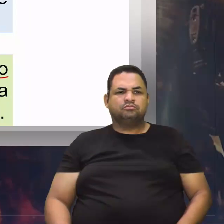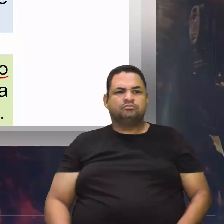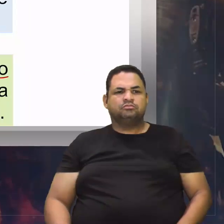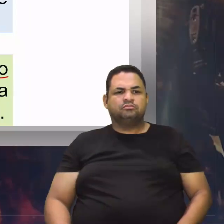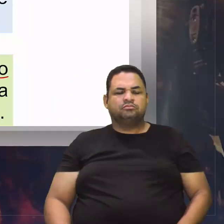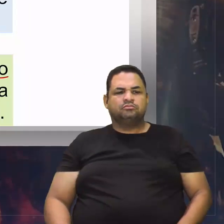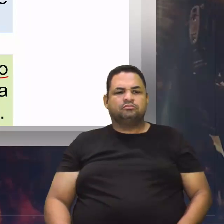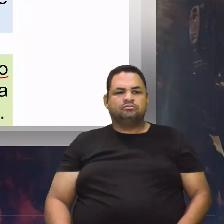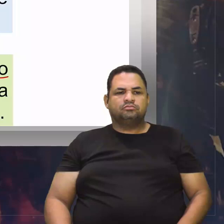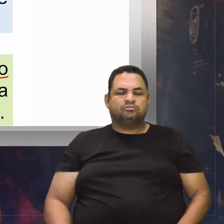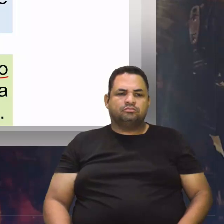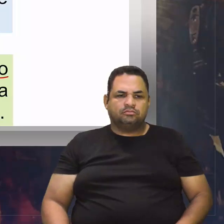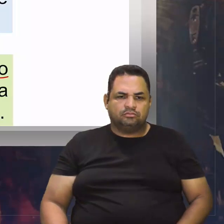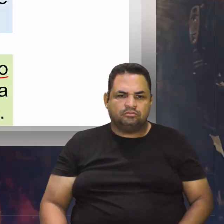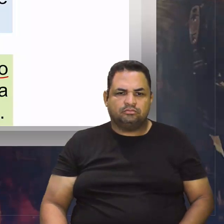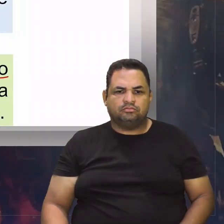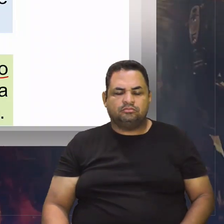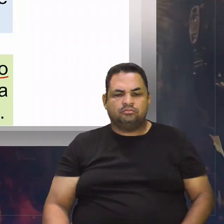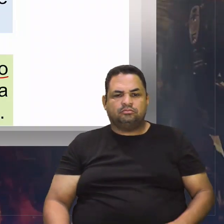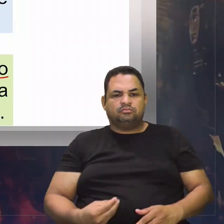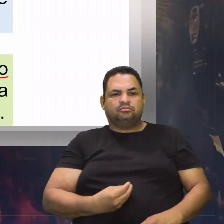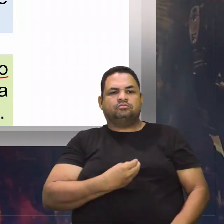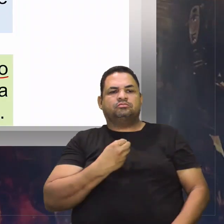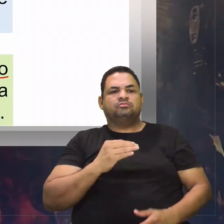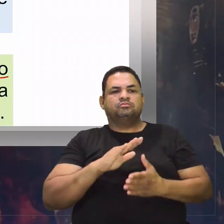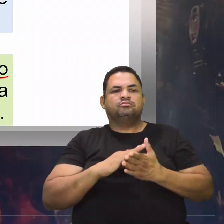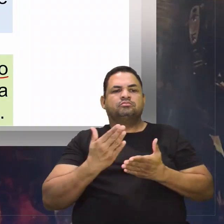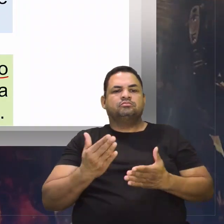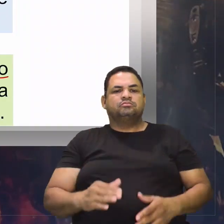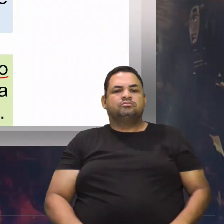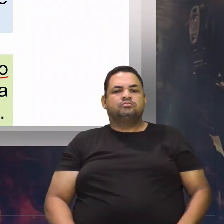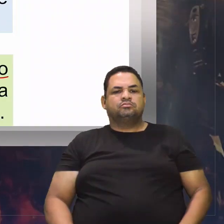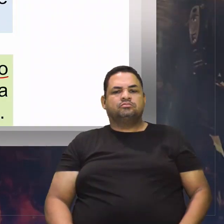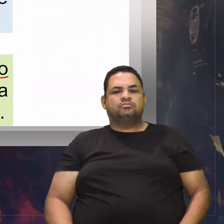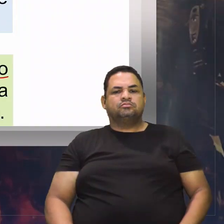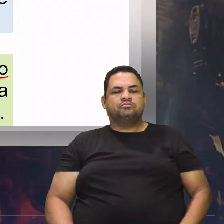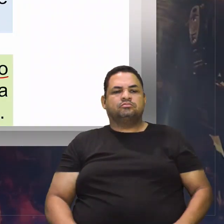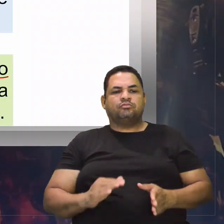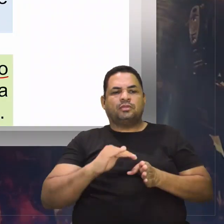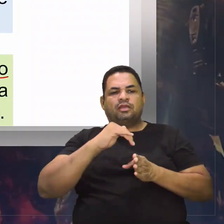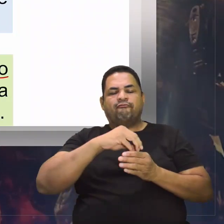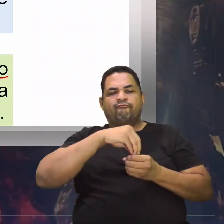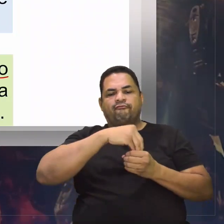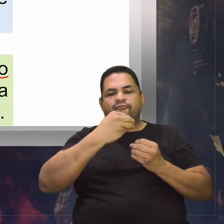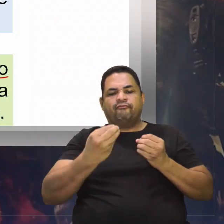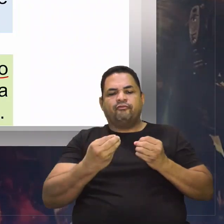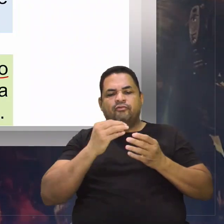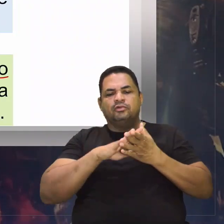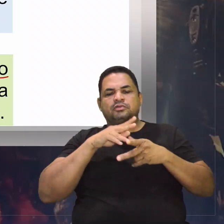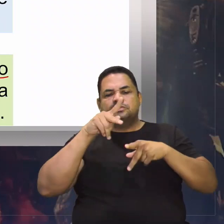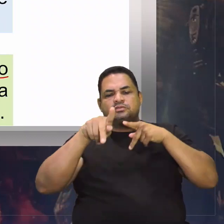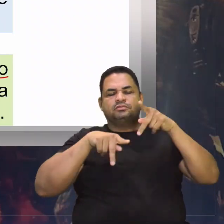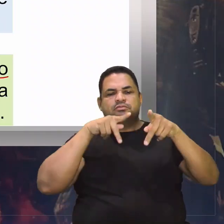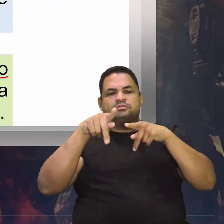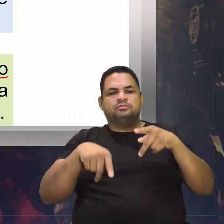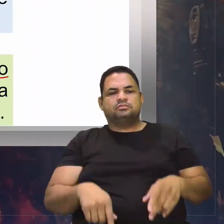que bárbaro era aquele que vivia além, do domínio da